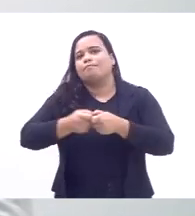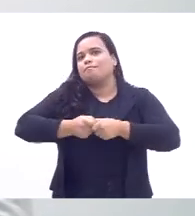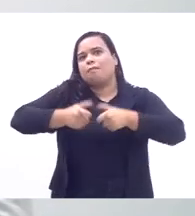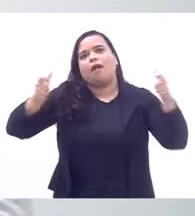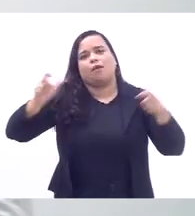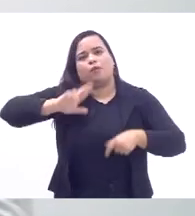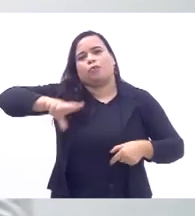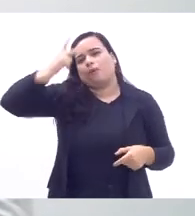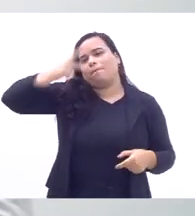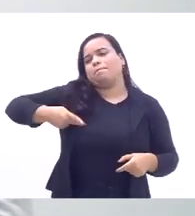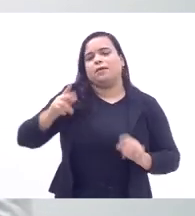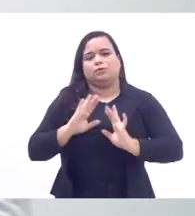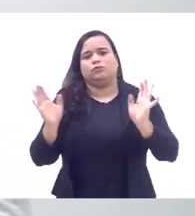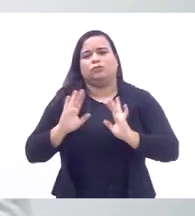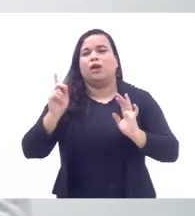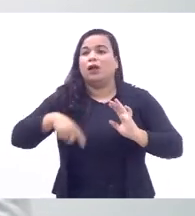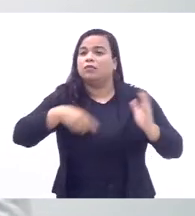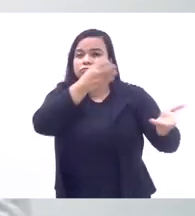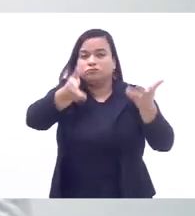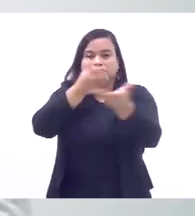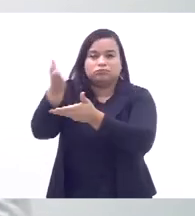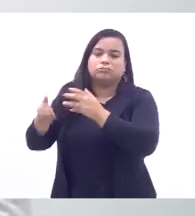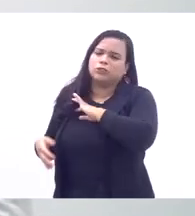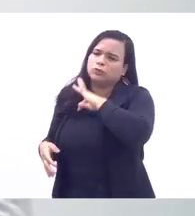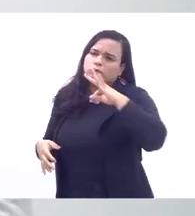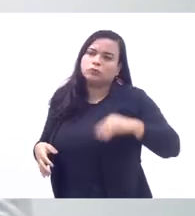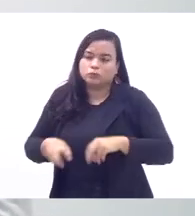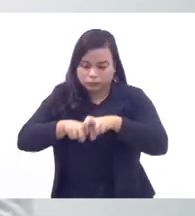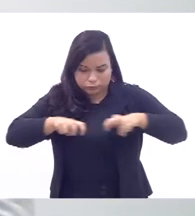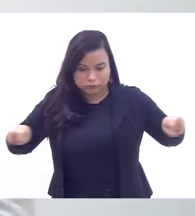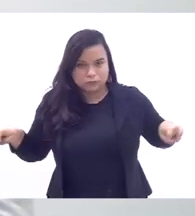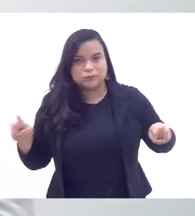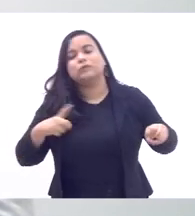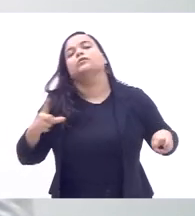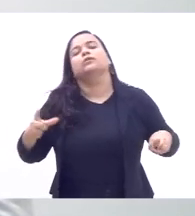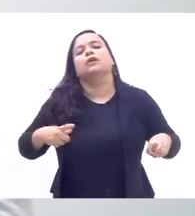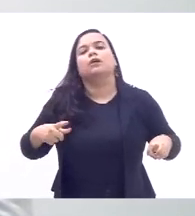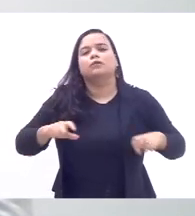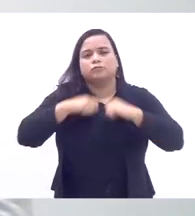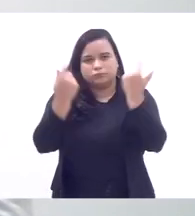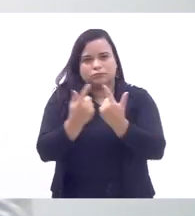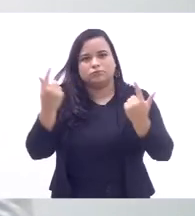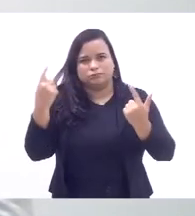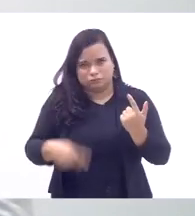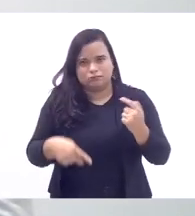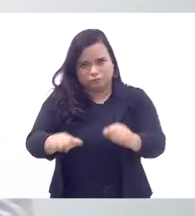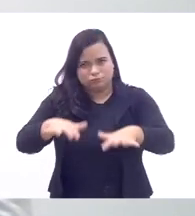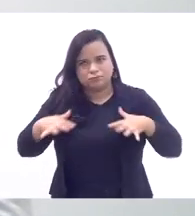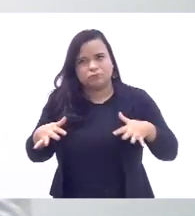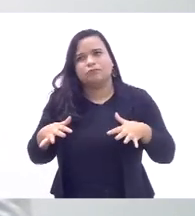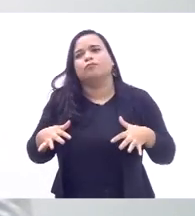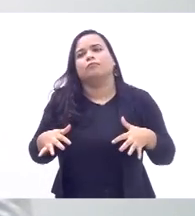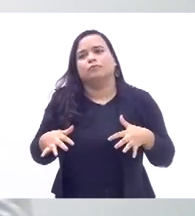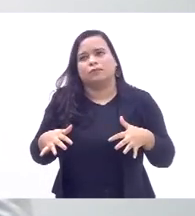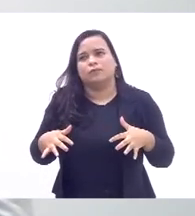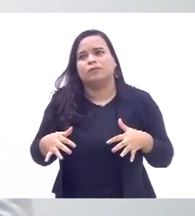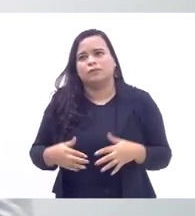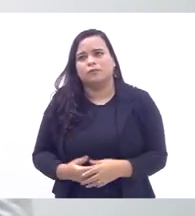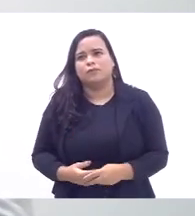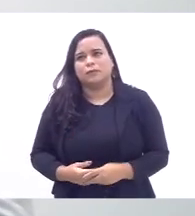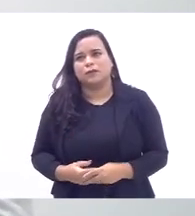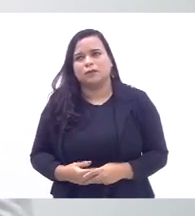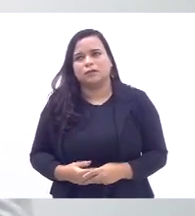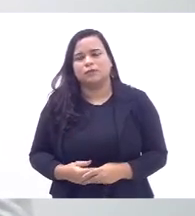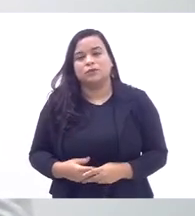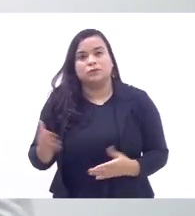pessoal. Eu acho que todo mundo que está aqui nessa mesa, todo mundo que está aqui nesse lugar aqui,